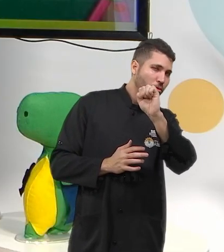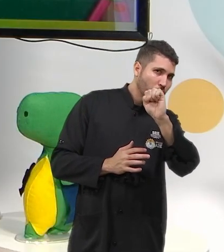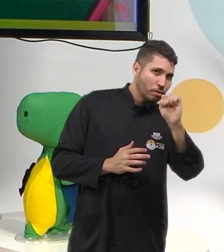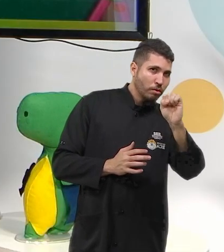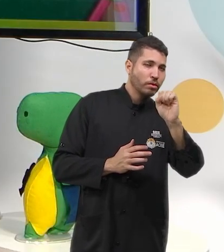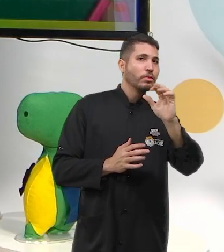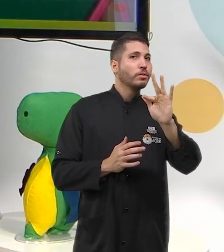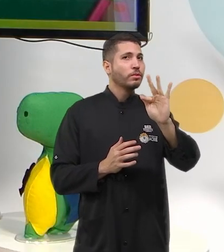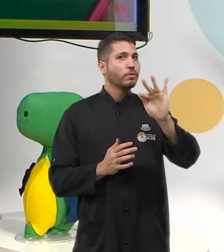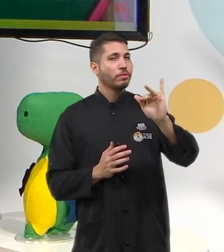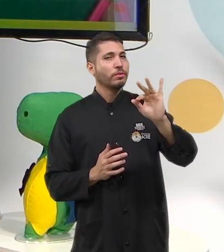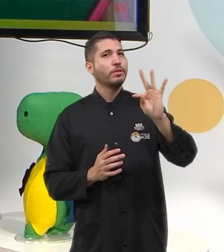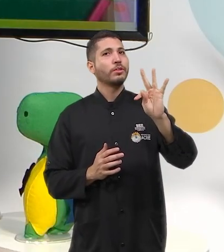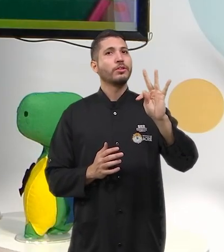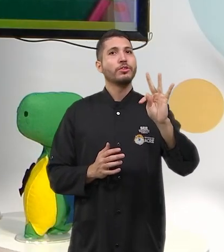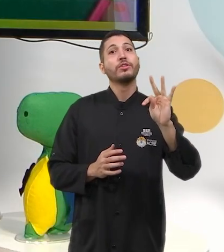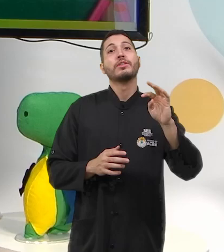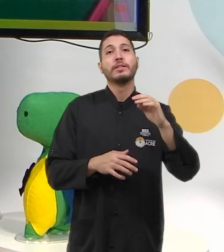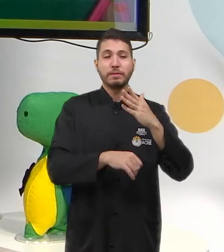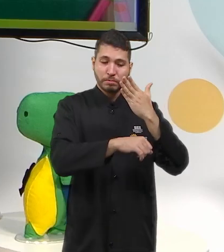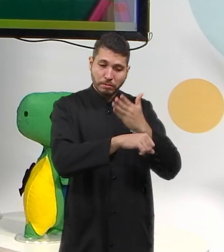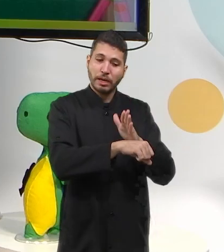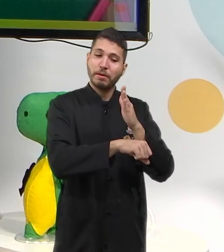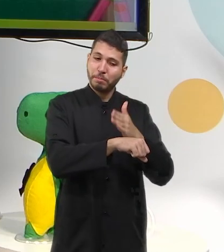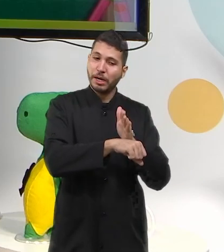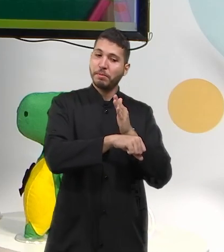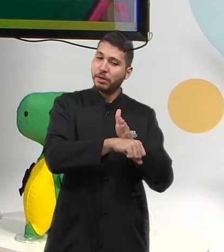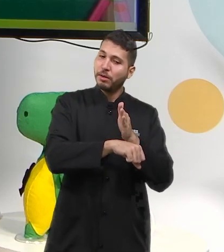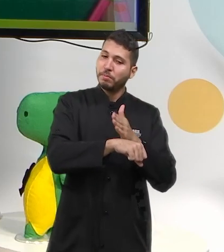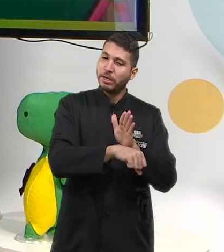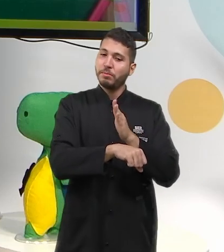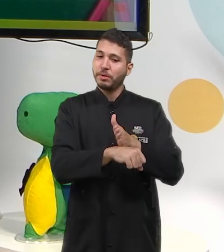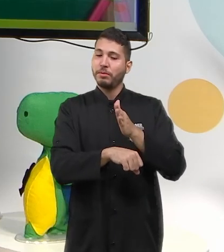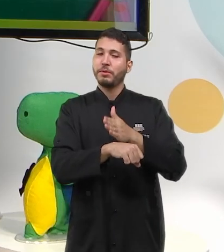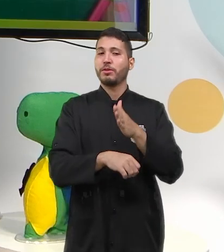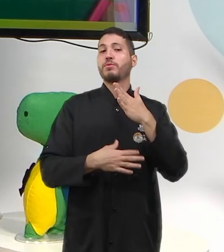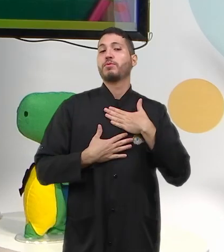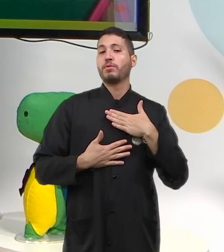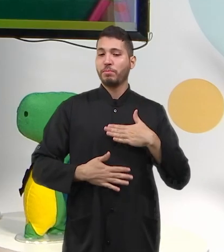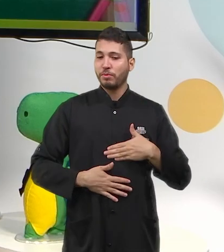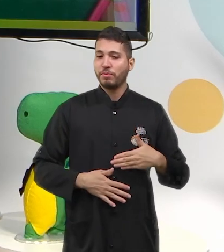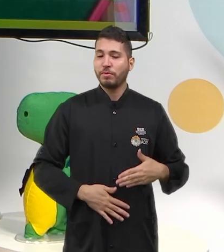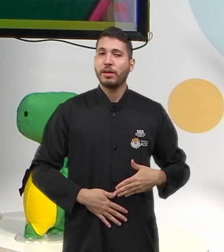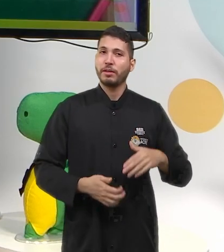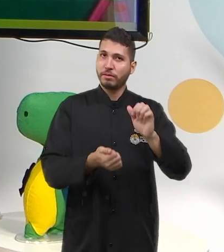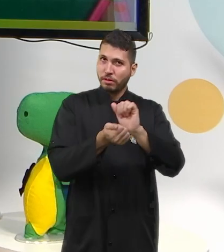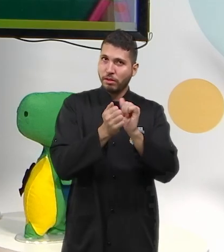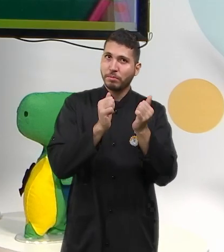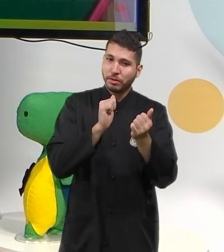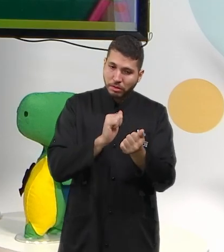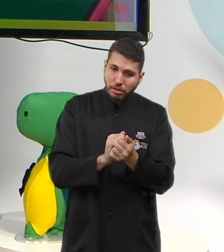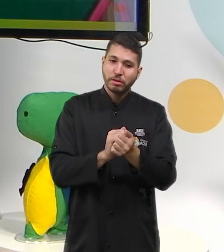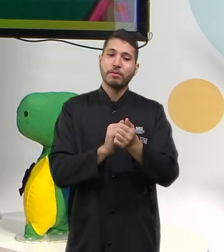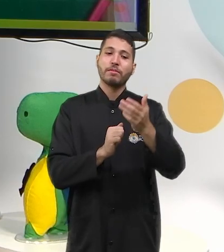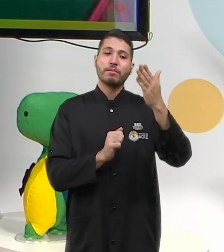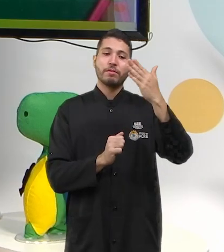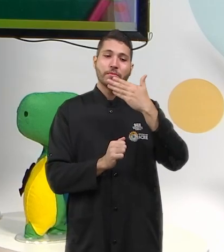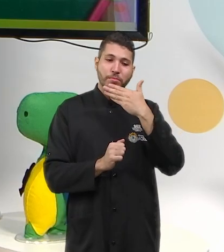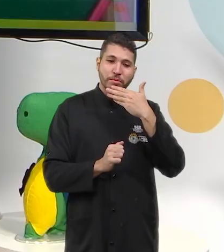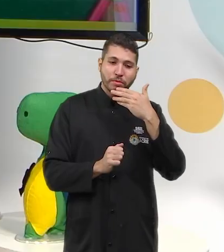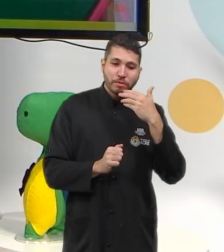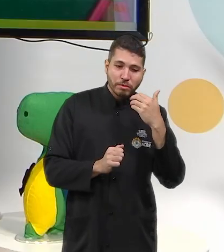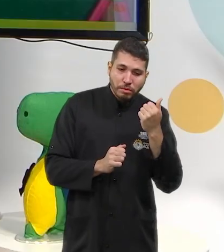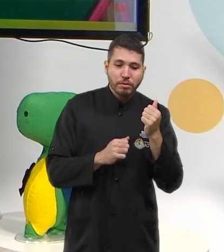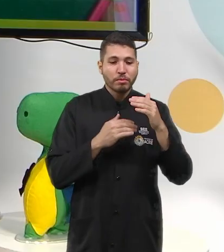a capacidade física vão ser aqueles atributos corporais treináveis que a gente consegue